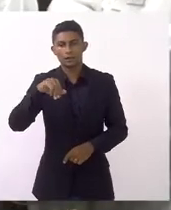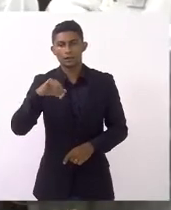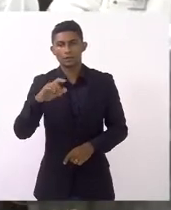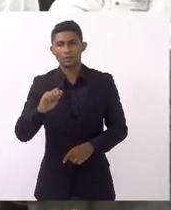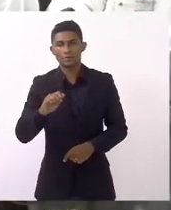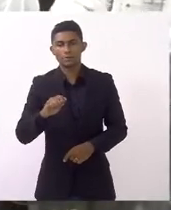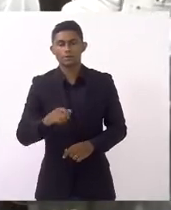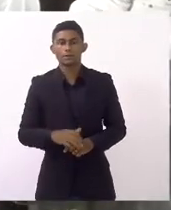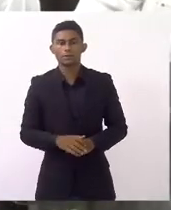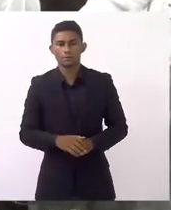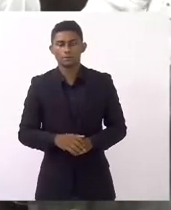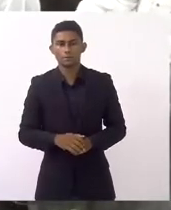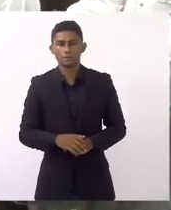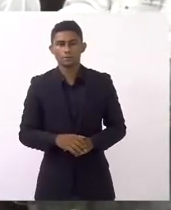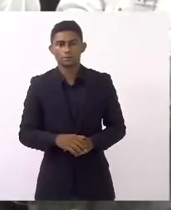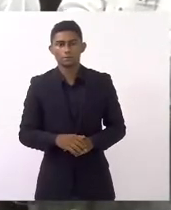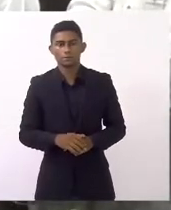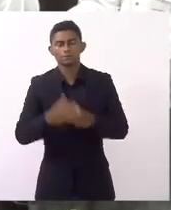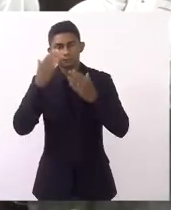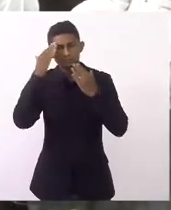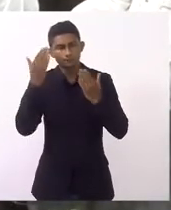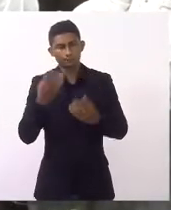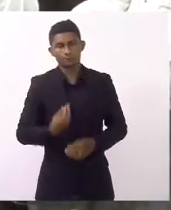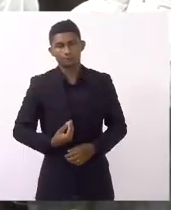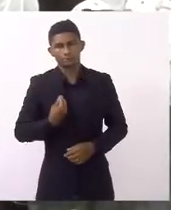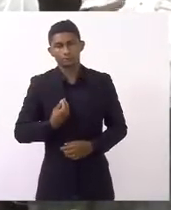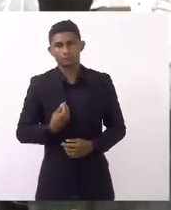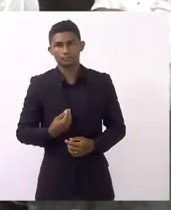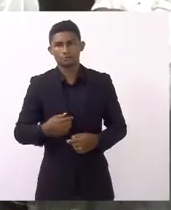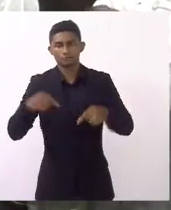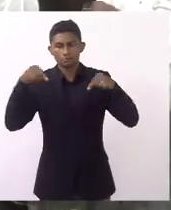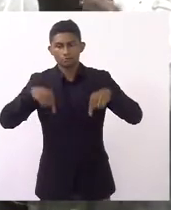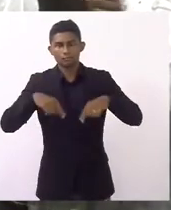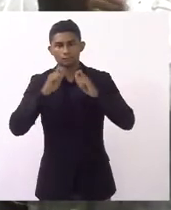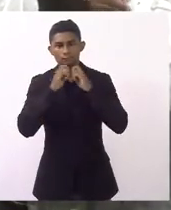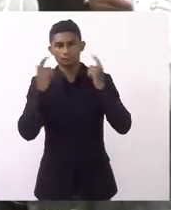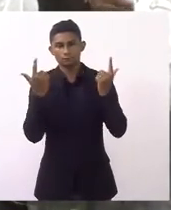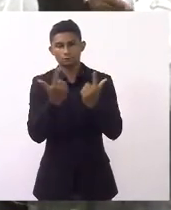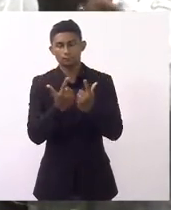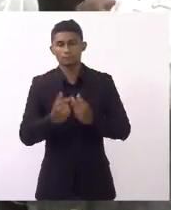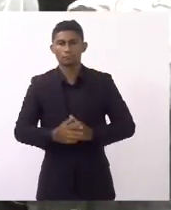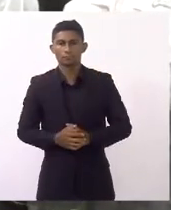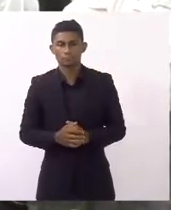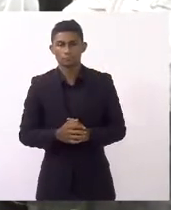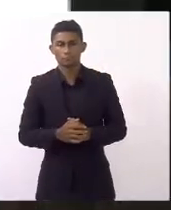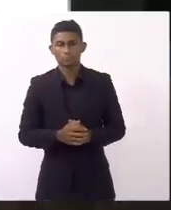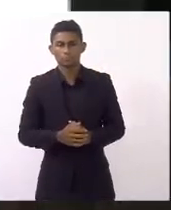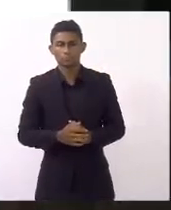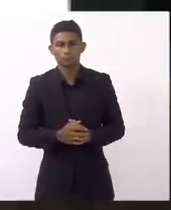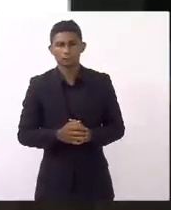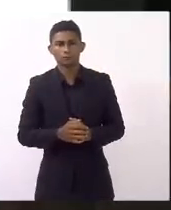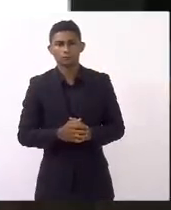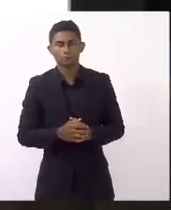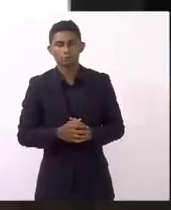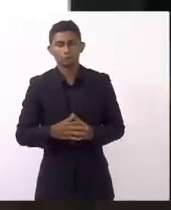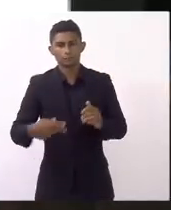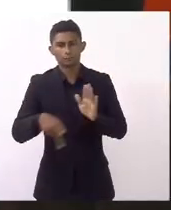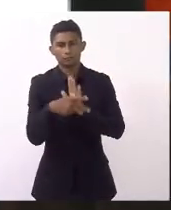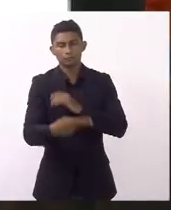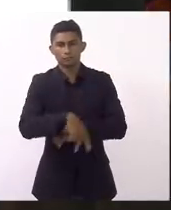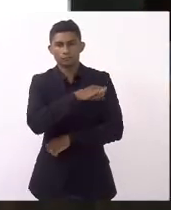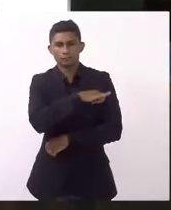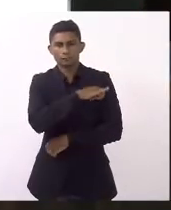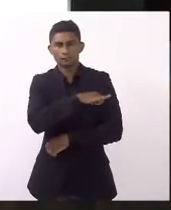agradecer a presença um reconhecimento do Parlamento Fluminense né do Estado do Rio de